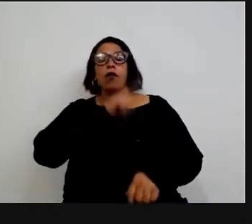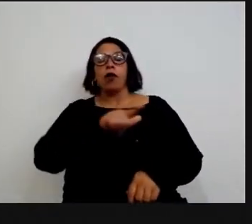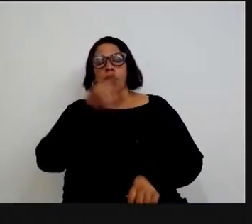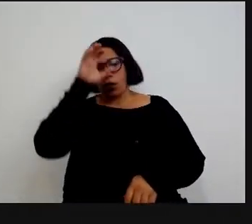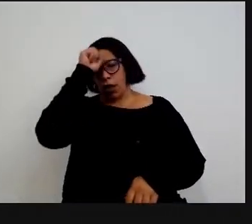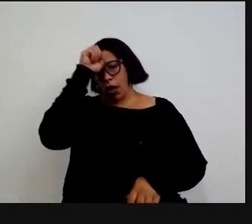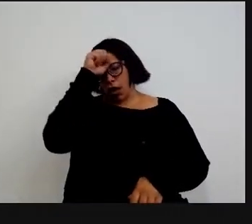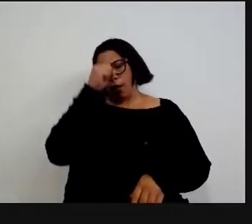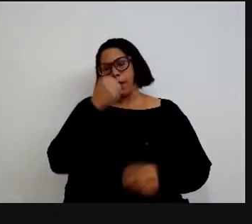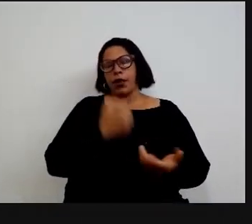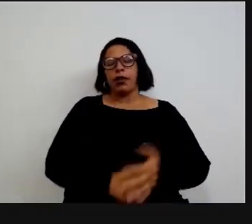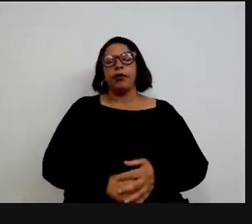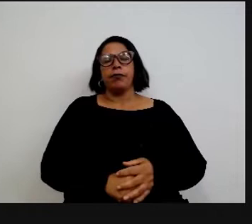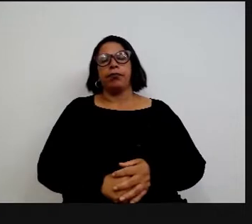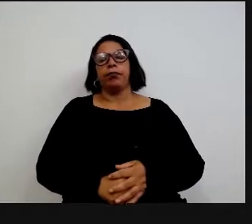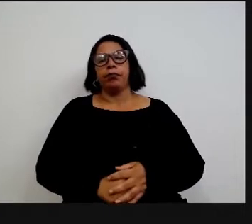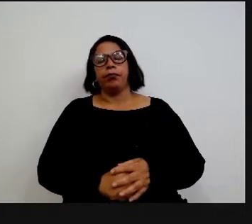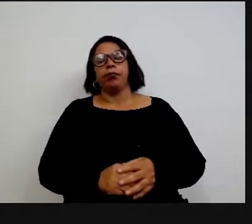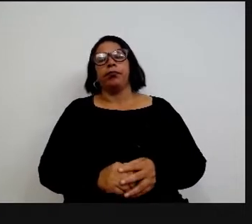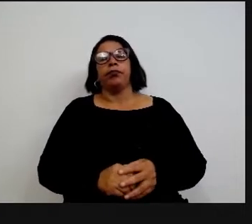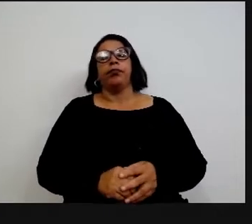outros a aprender um pouco mais.